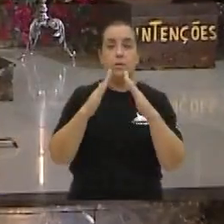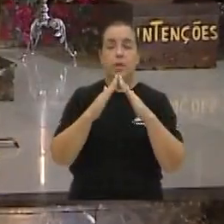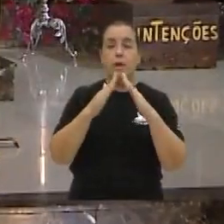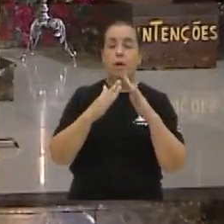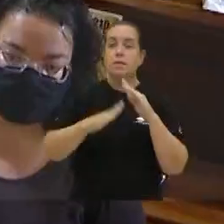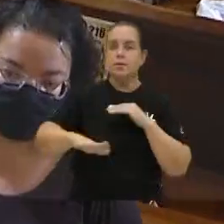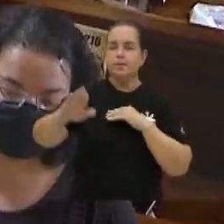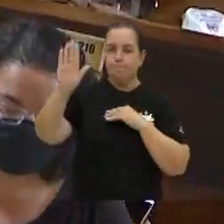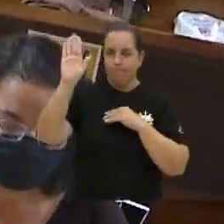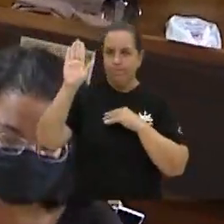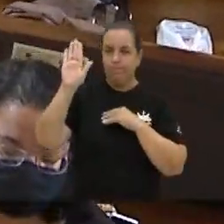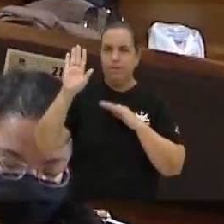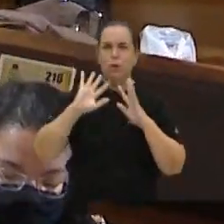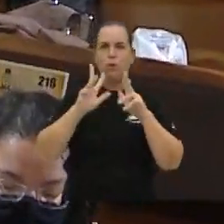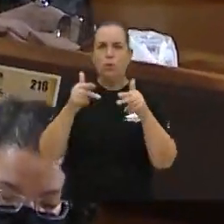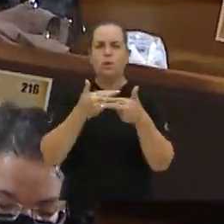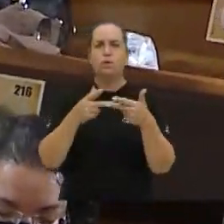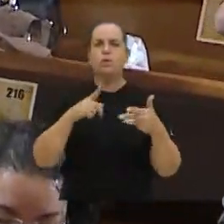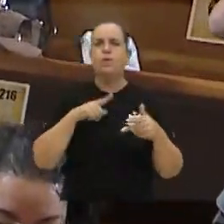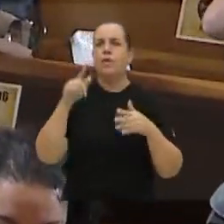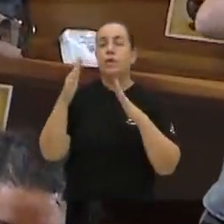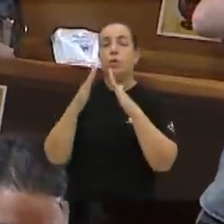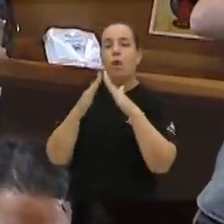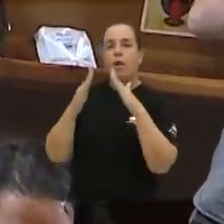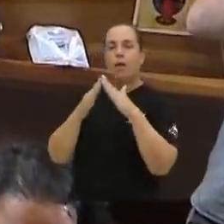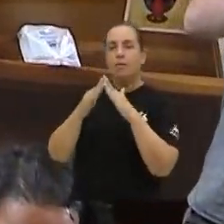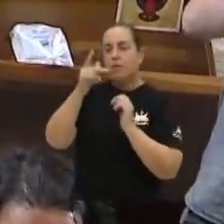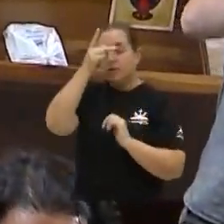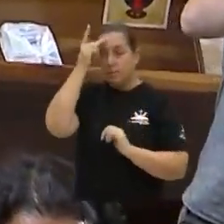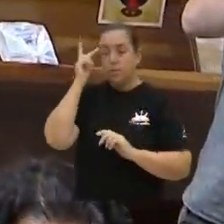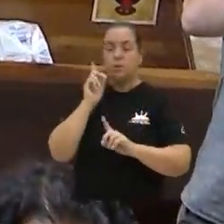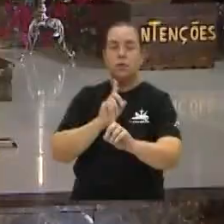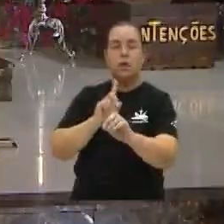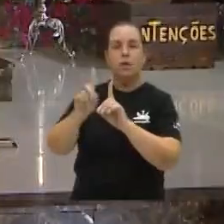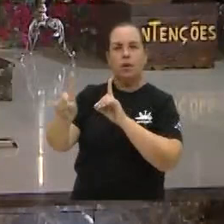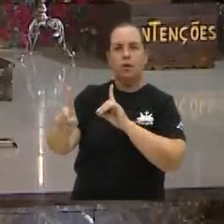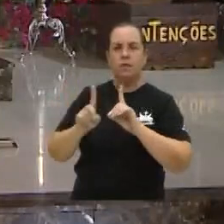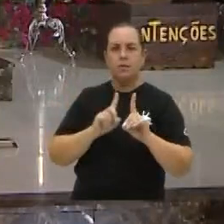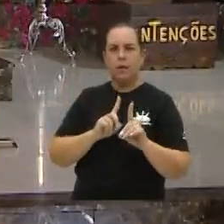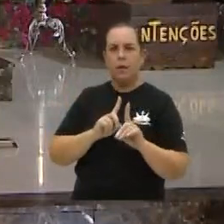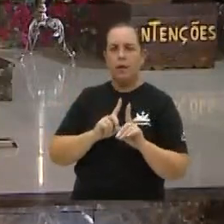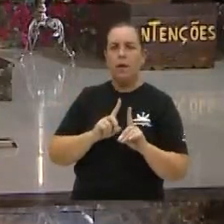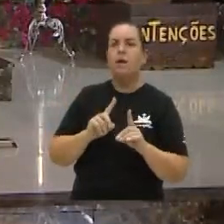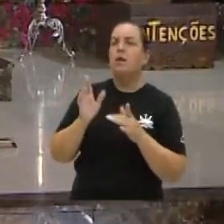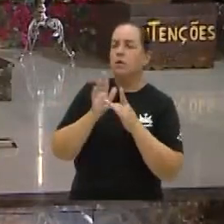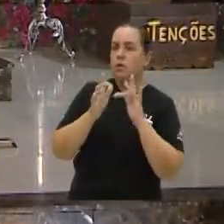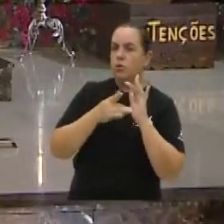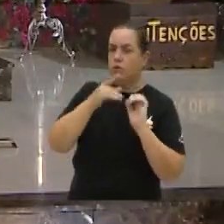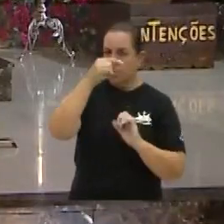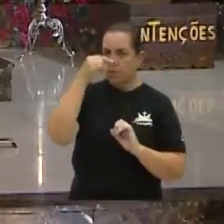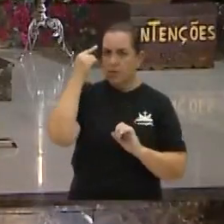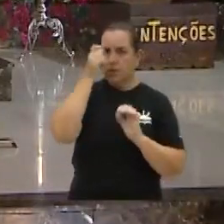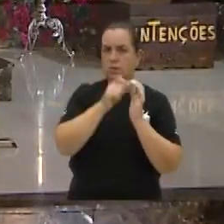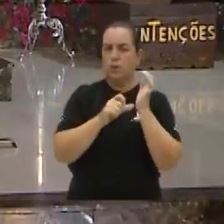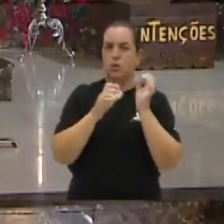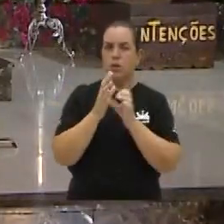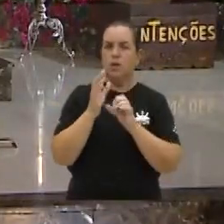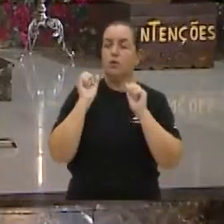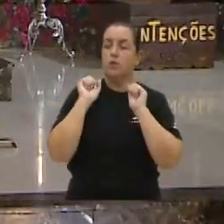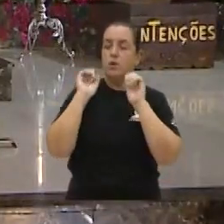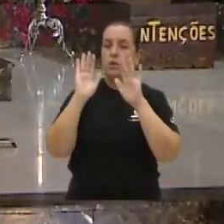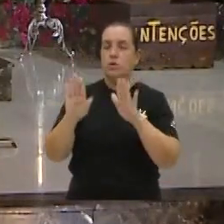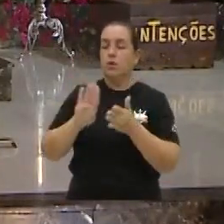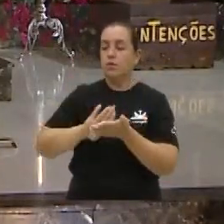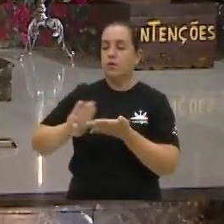a mão direita. Tudo que se encontra nessa casa, os que nela entram, os que nela saem, que Jesus, nas suas santas chagas,